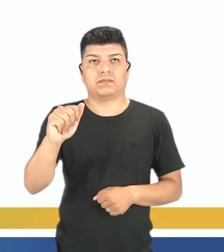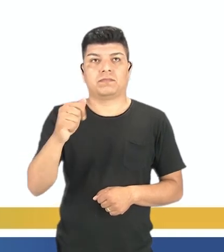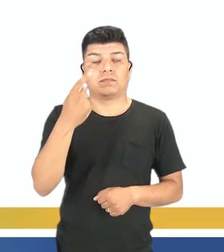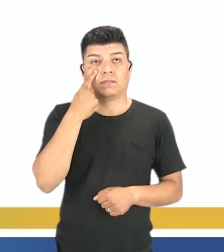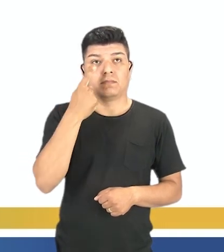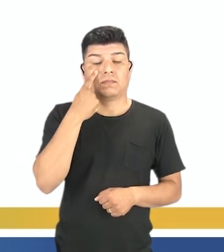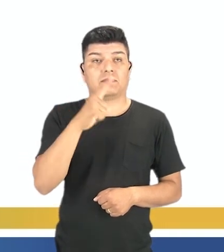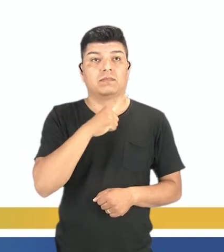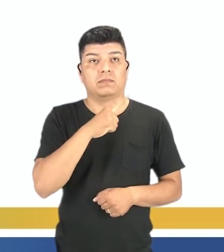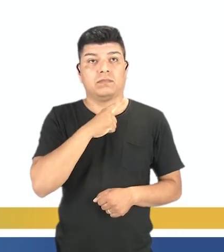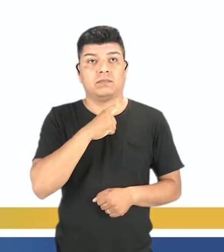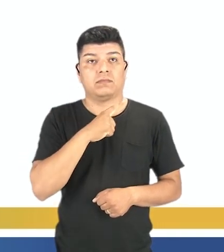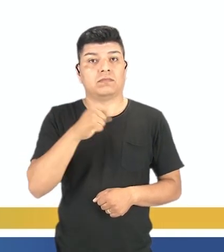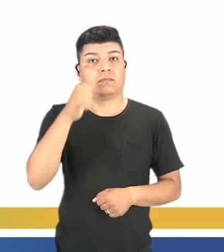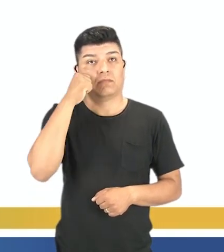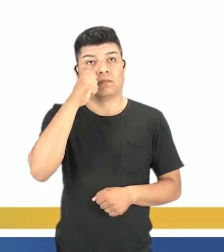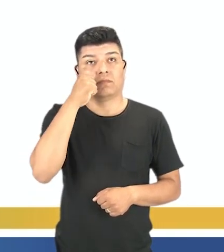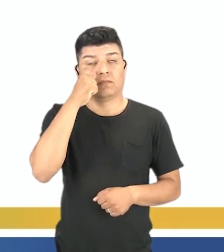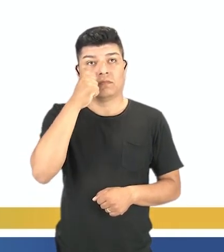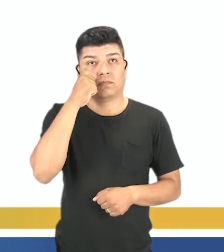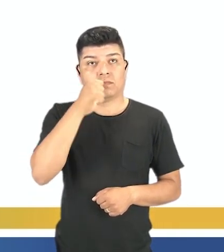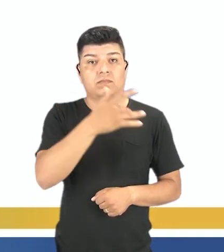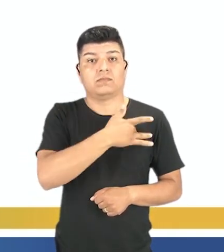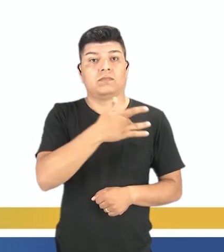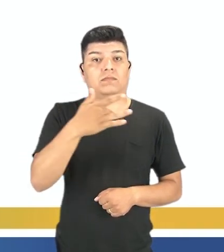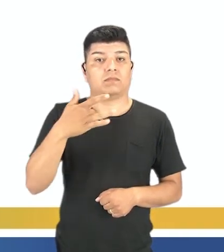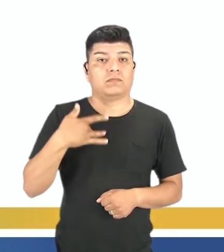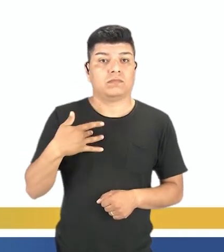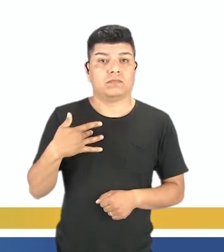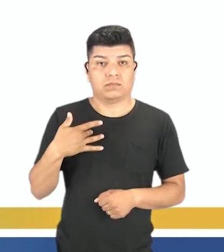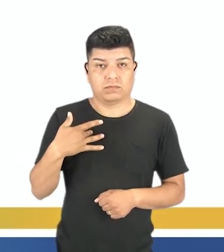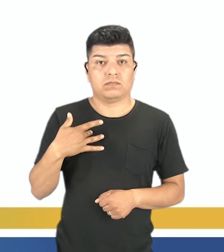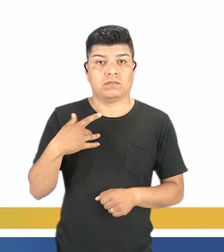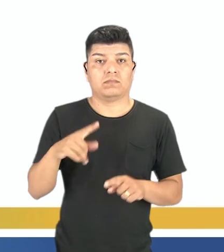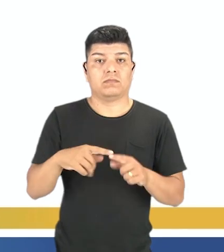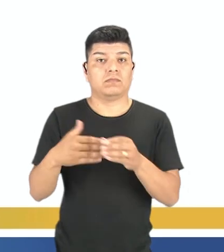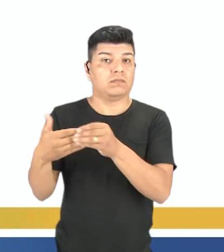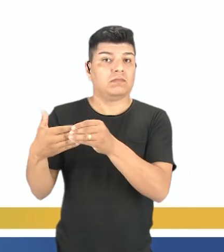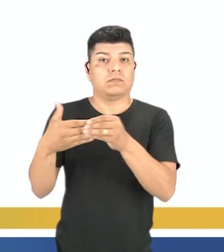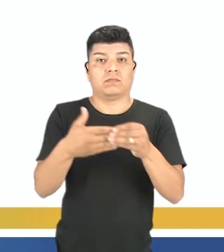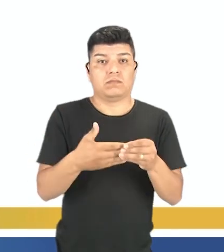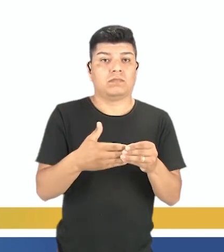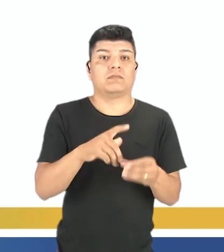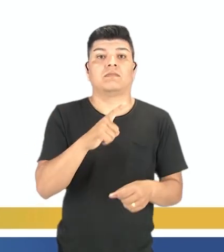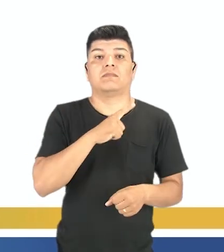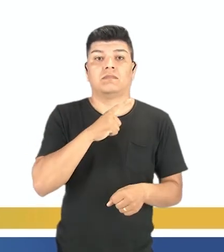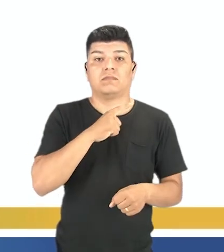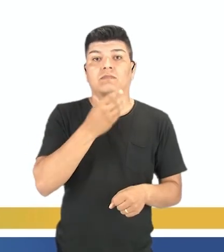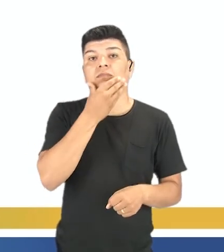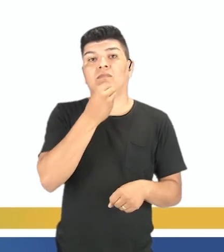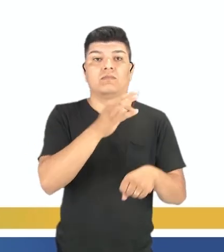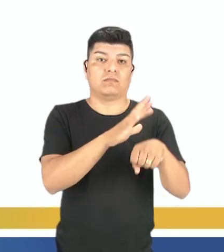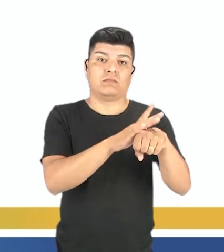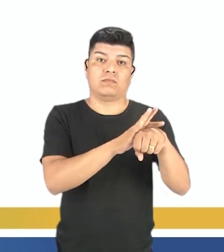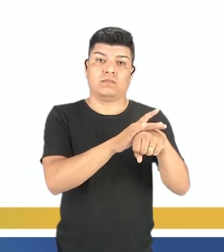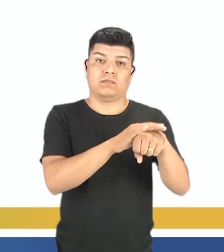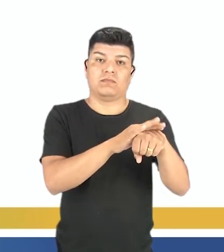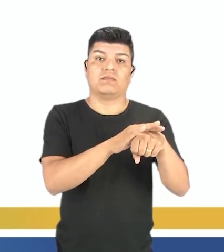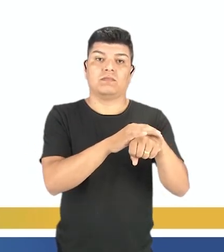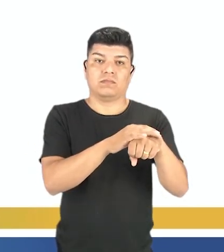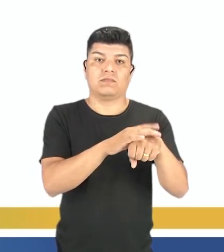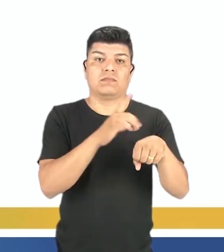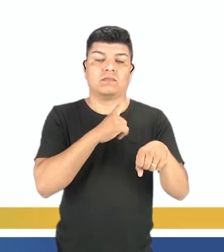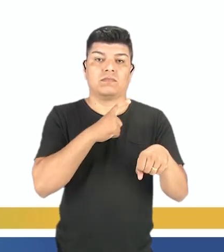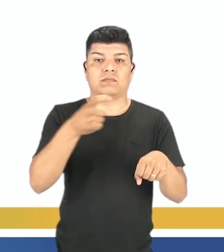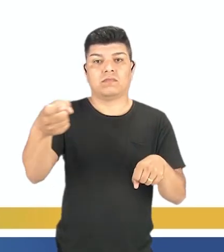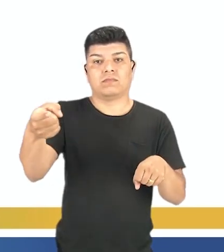heredograma eu tenho tanto mulheres saudáveis quanto portadoras, mas eu tenho um homem doente, porque aí ele vai herdar